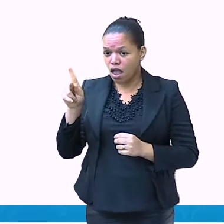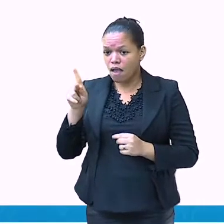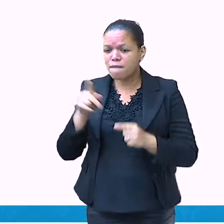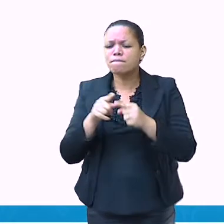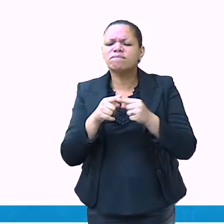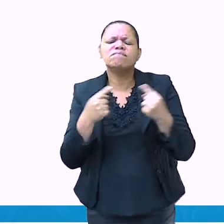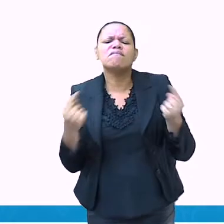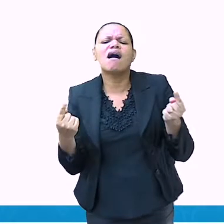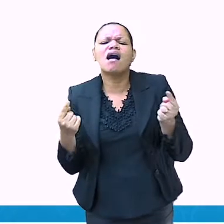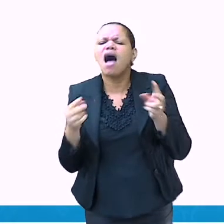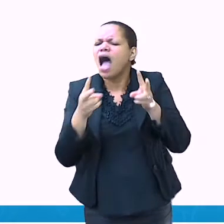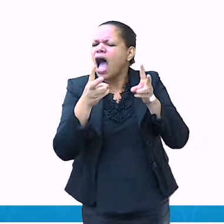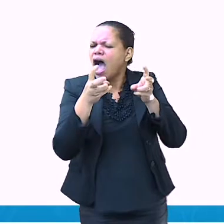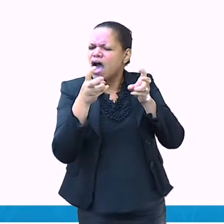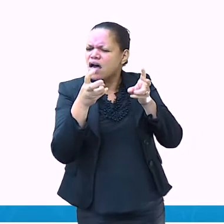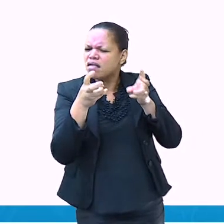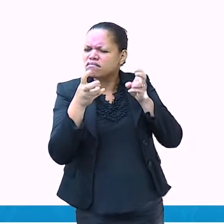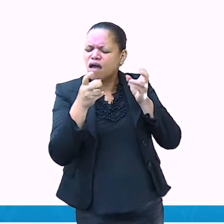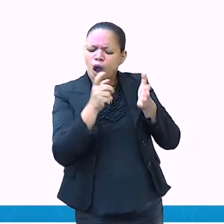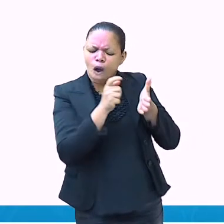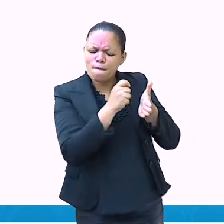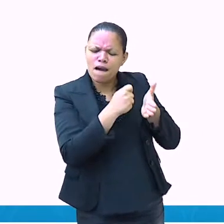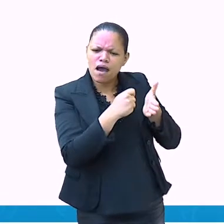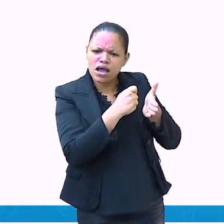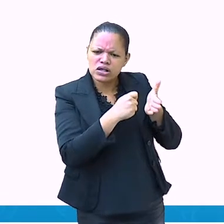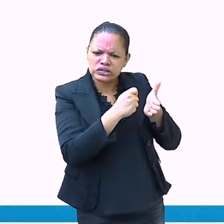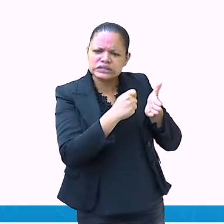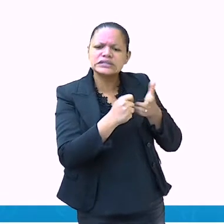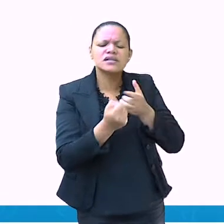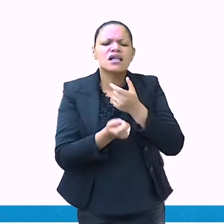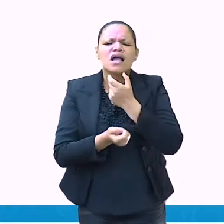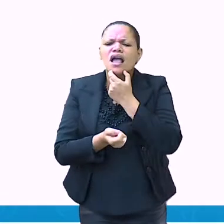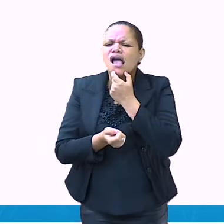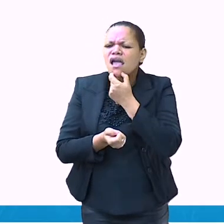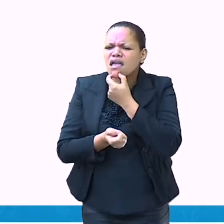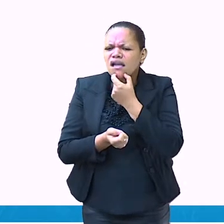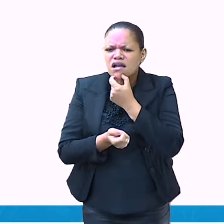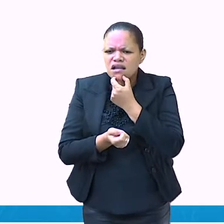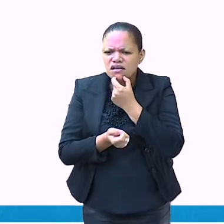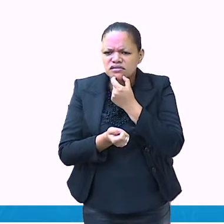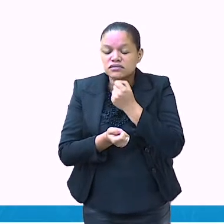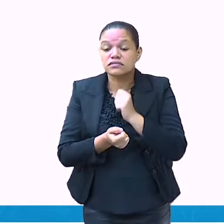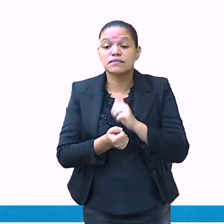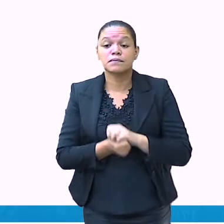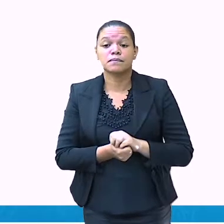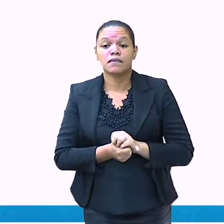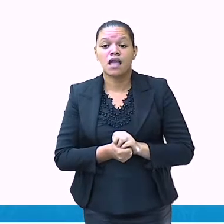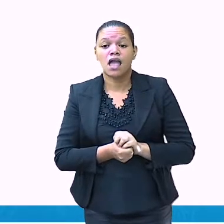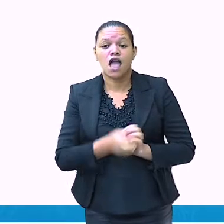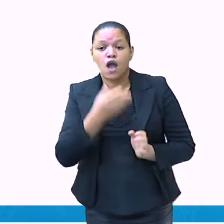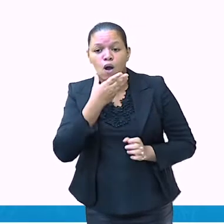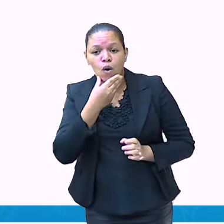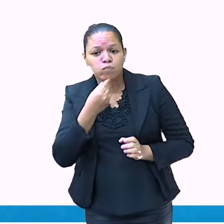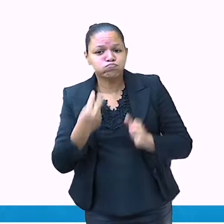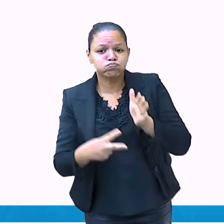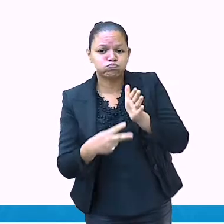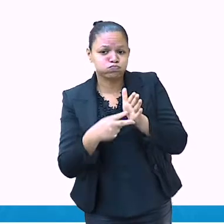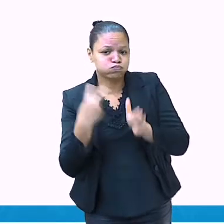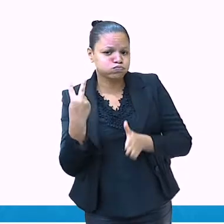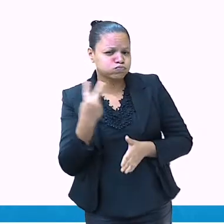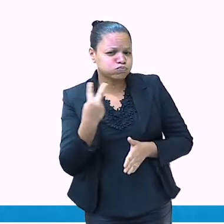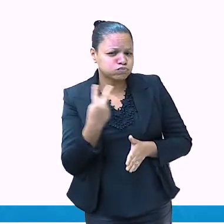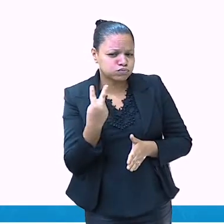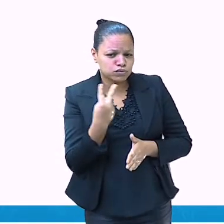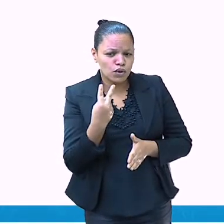Reverend Martin Luther King. Então, pai, né? Então, ele é o segundo filho e ele é